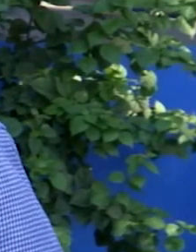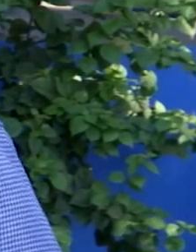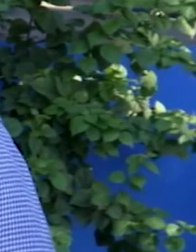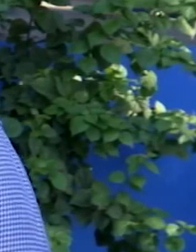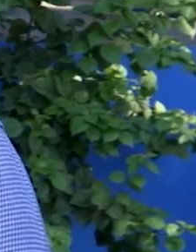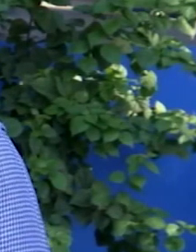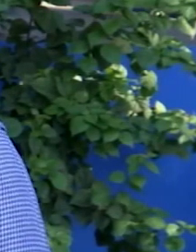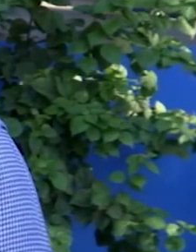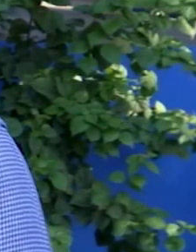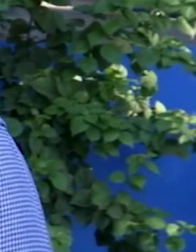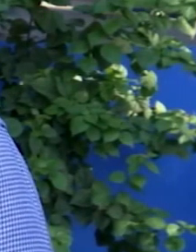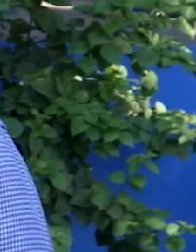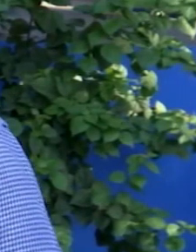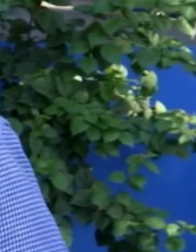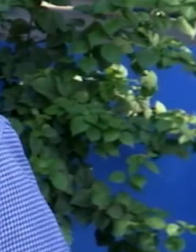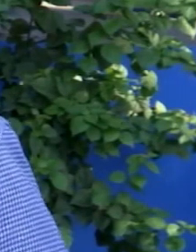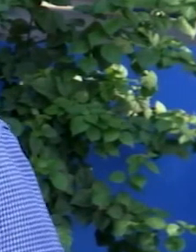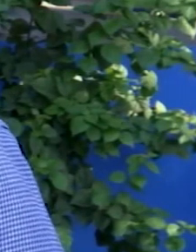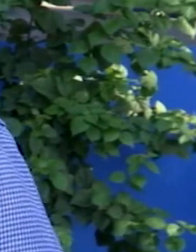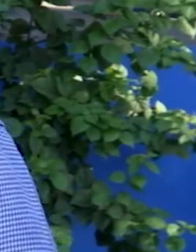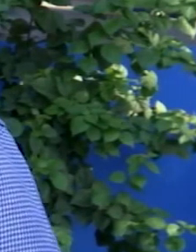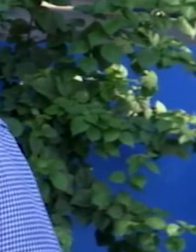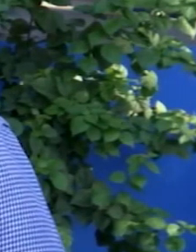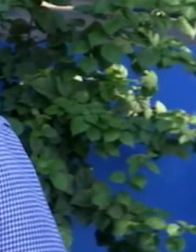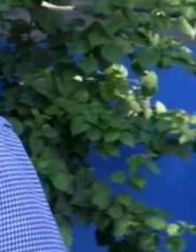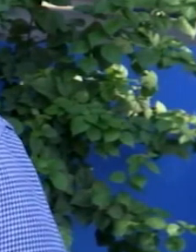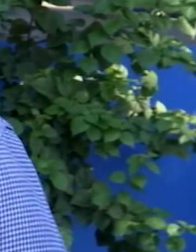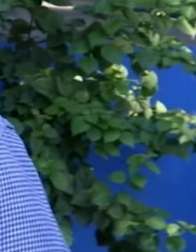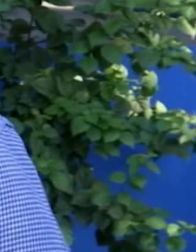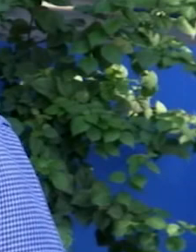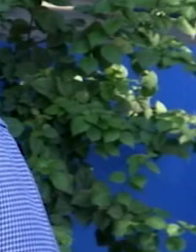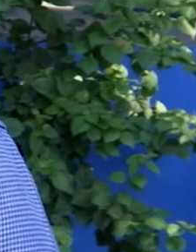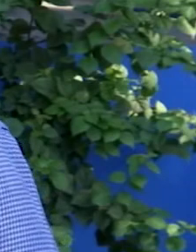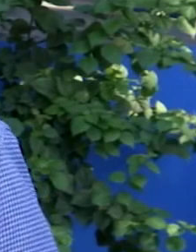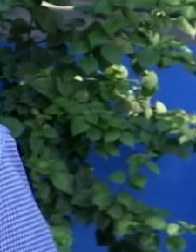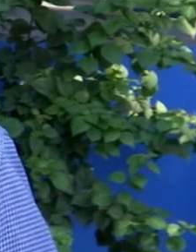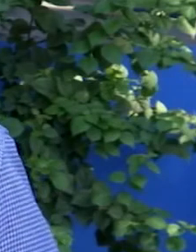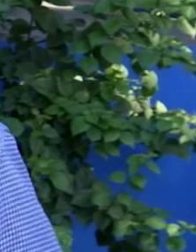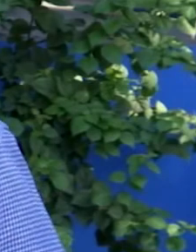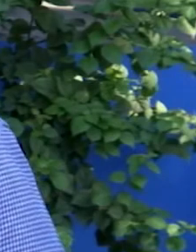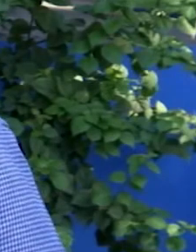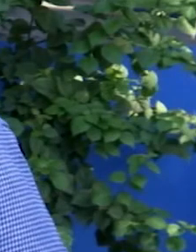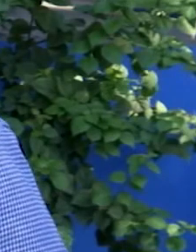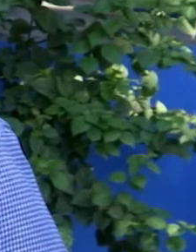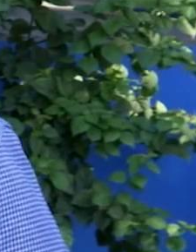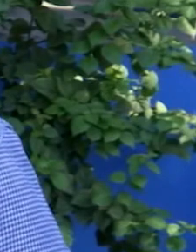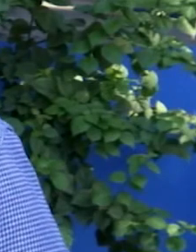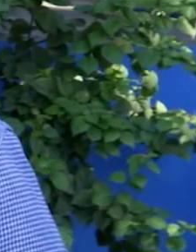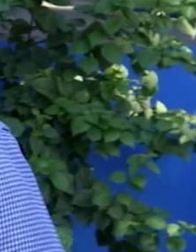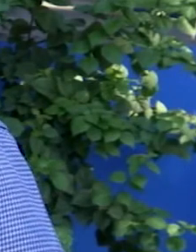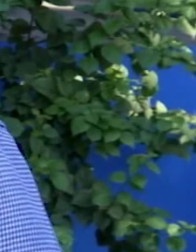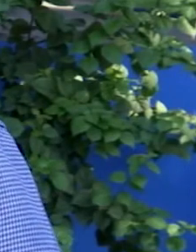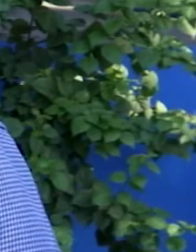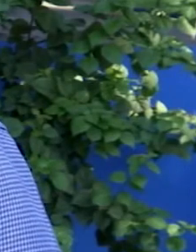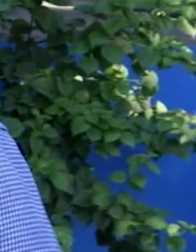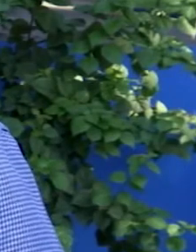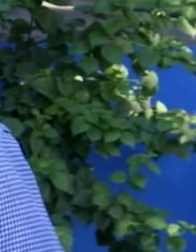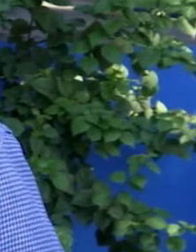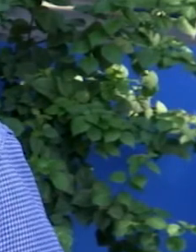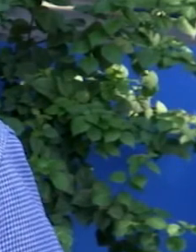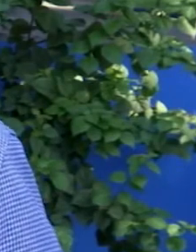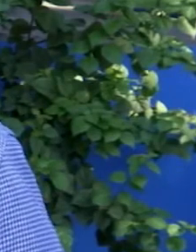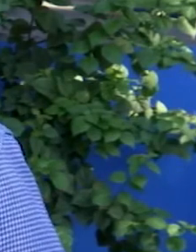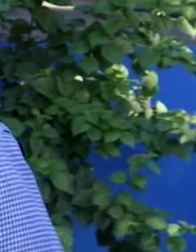dessas fraldas que vai ser beneficiar as entidades, né, que essas entidades depois irão distribuir para os